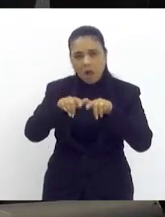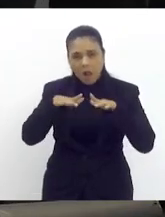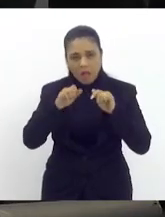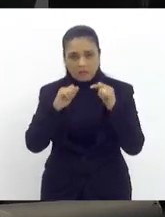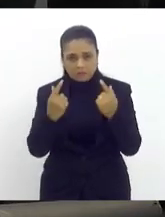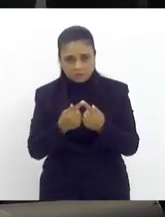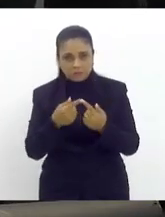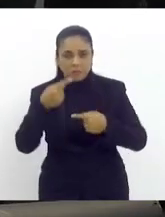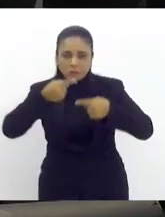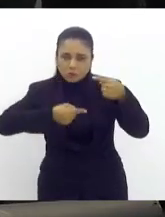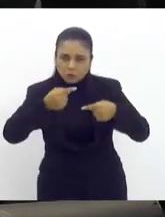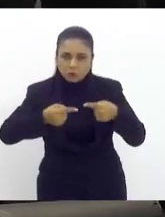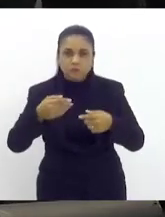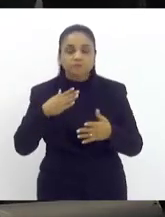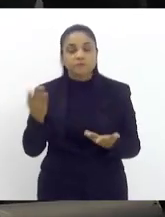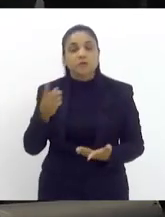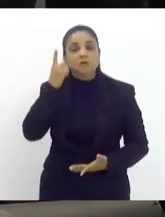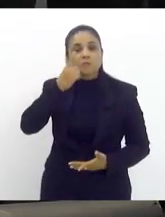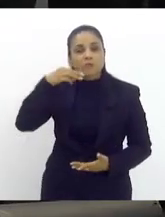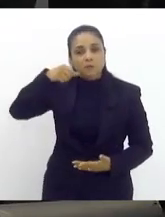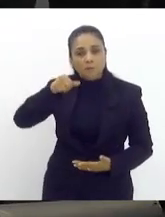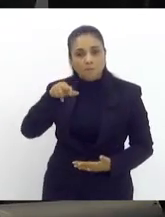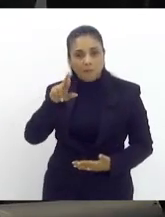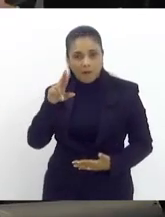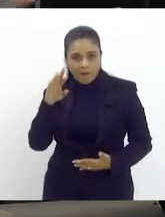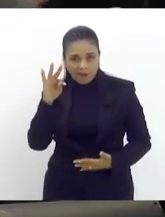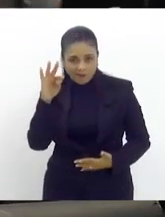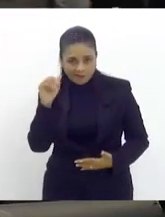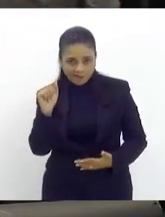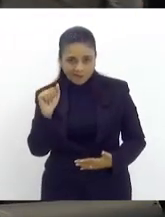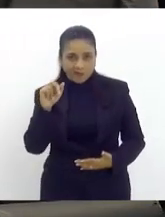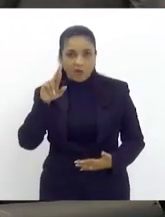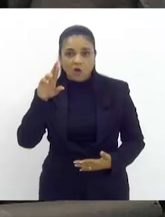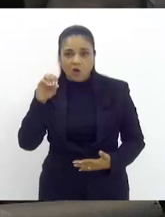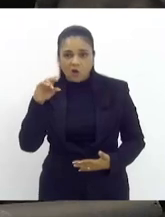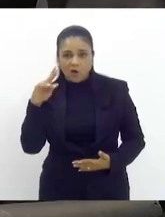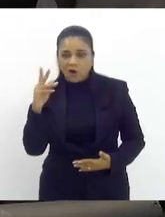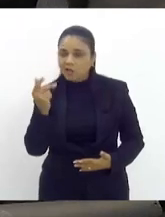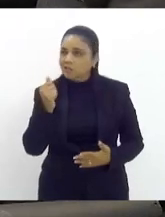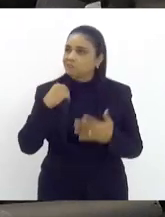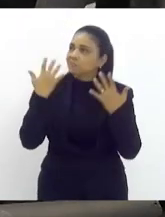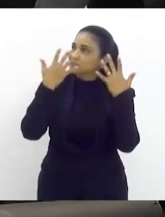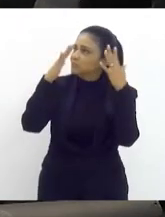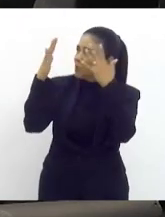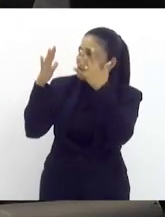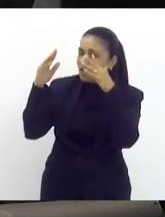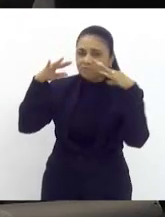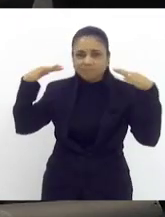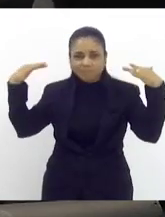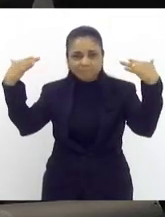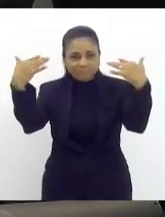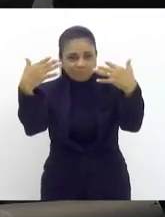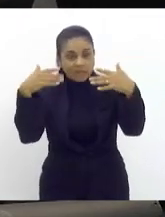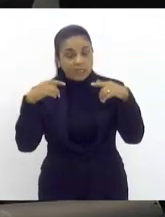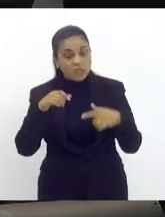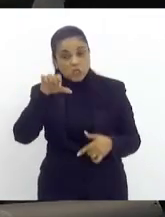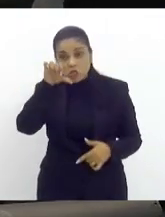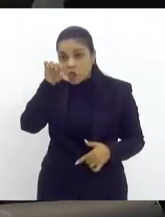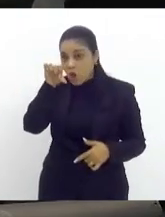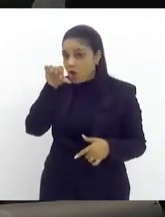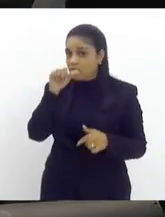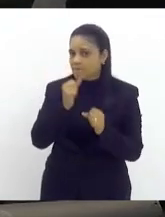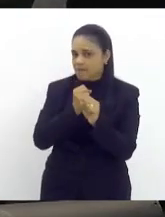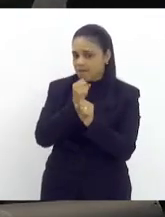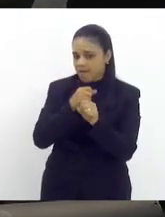Deputada Marta Rocha. Você é extremamente breve. Primeiro, saudar a galeria e dizer que eu estou nessa casa há